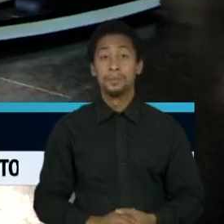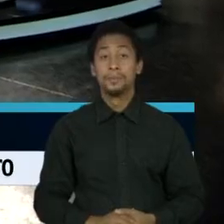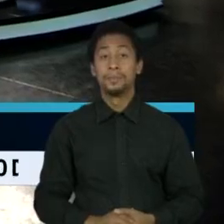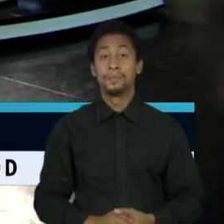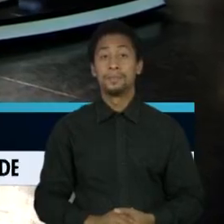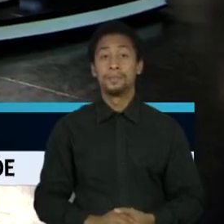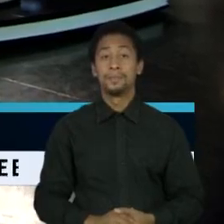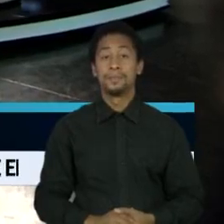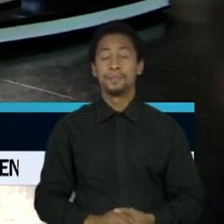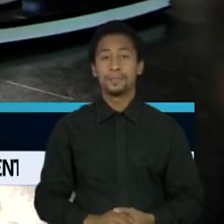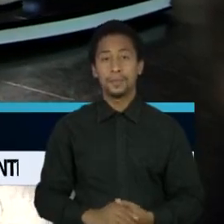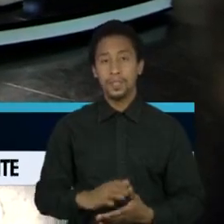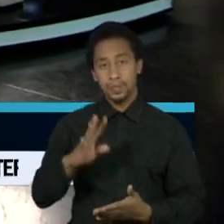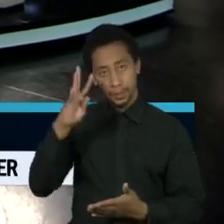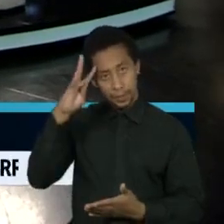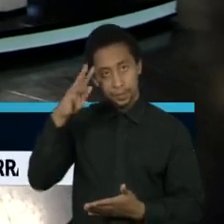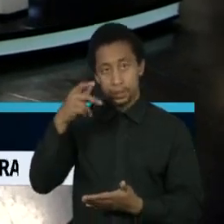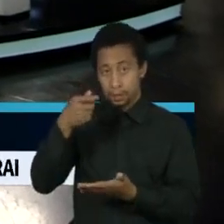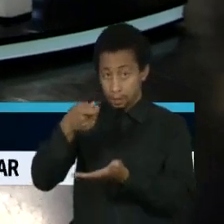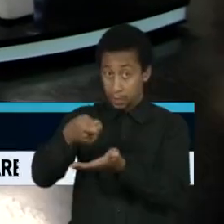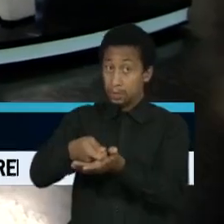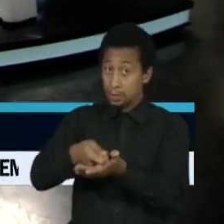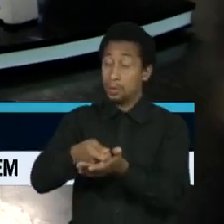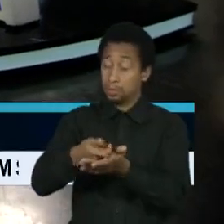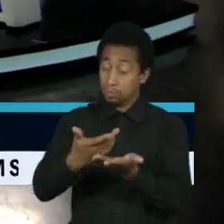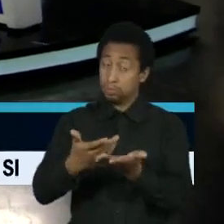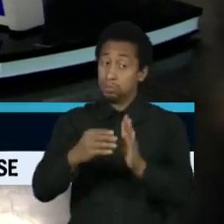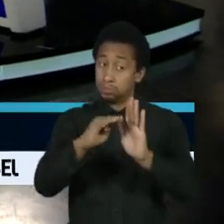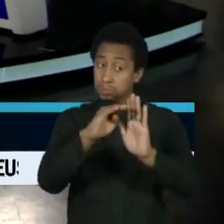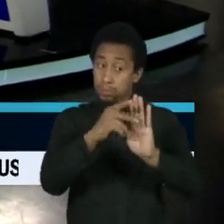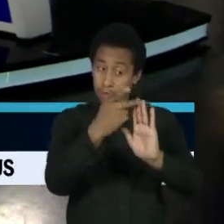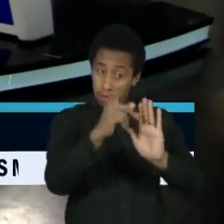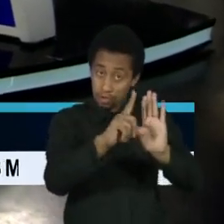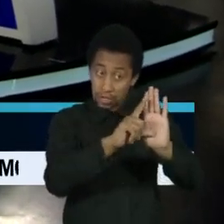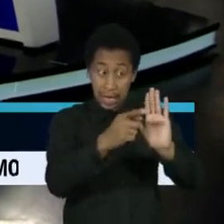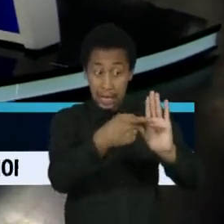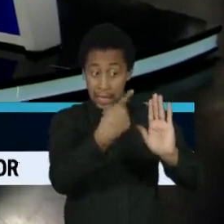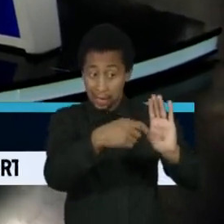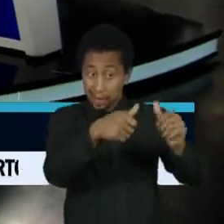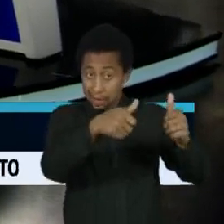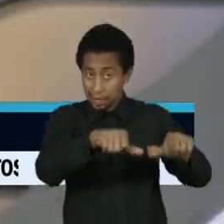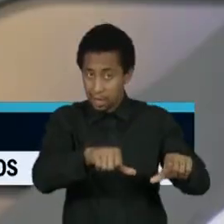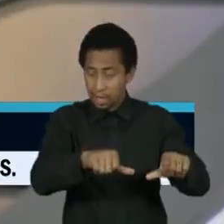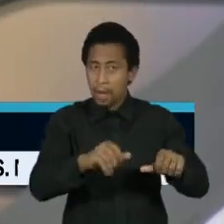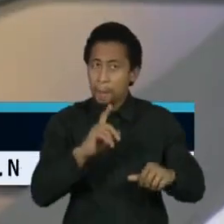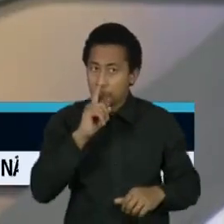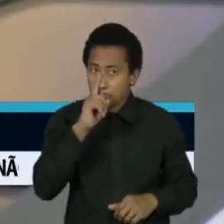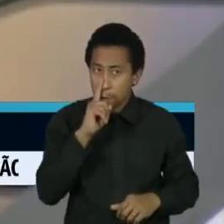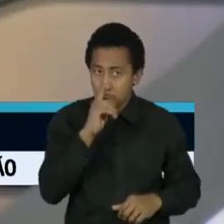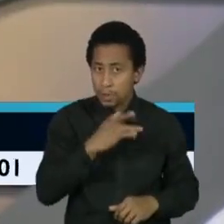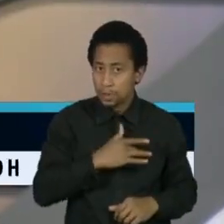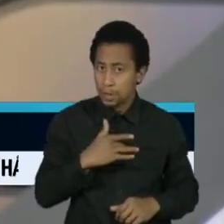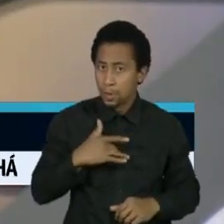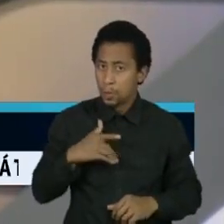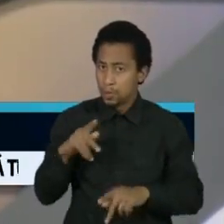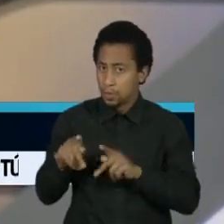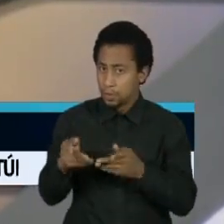e essa decisão representa um risco para a saúde pública Doutor saldiva é